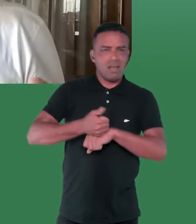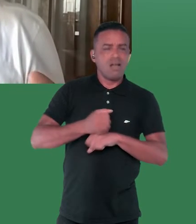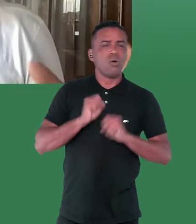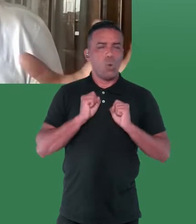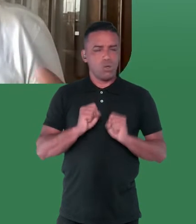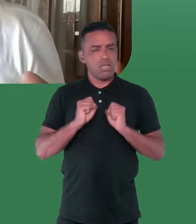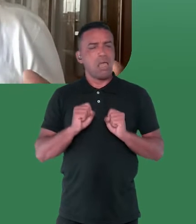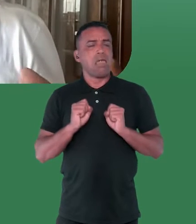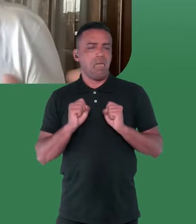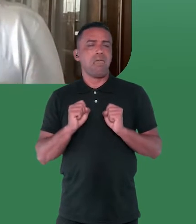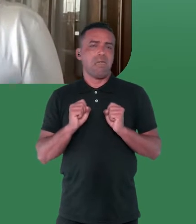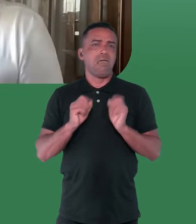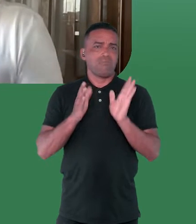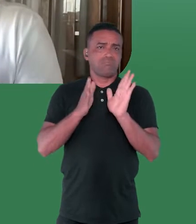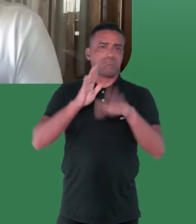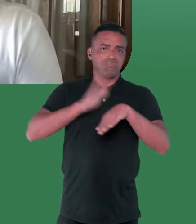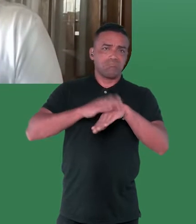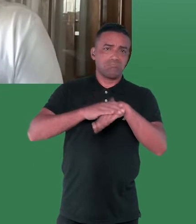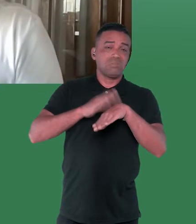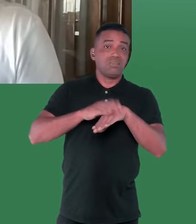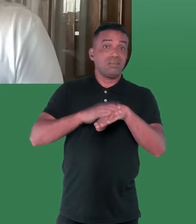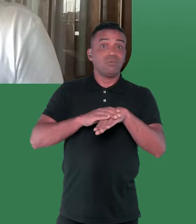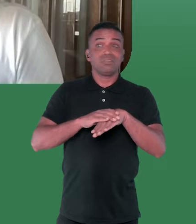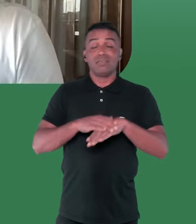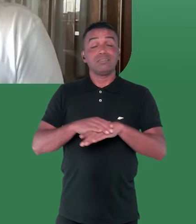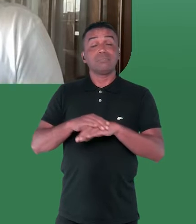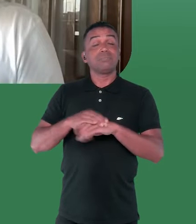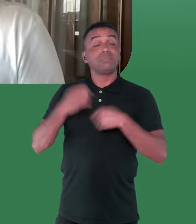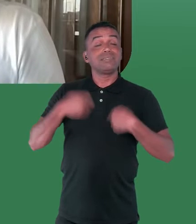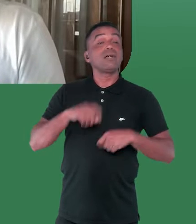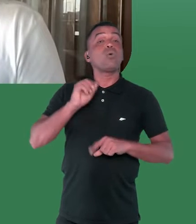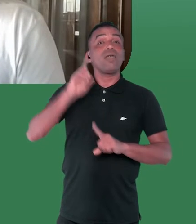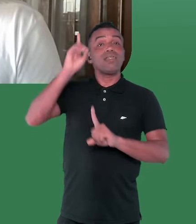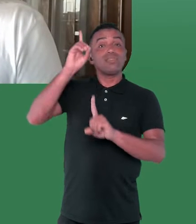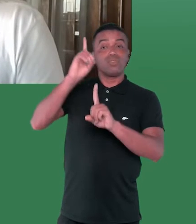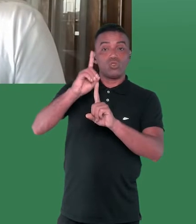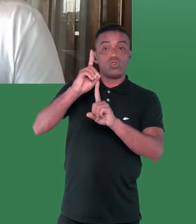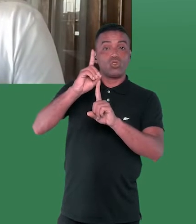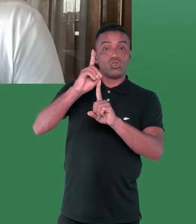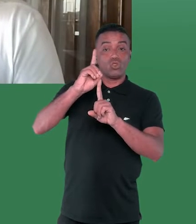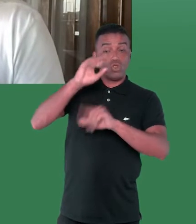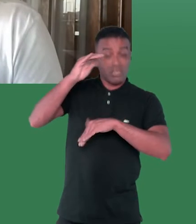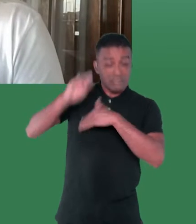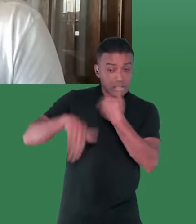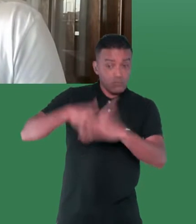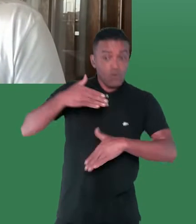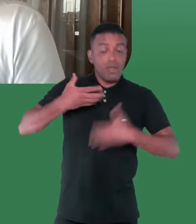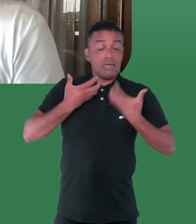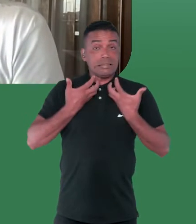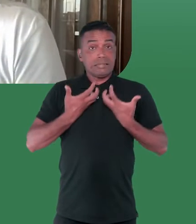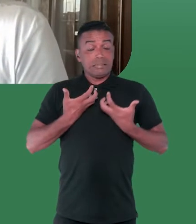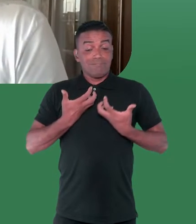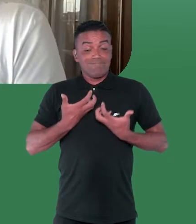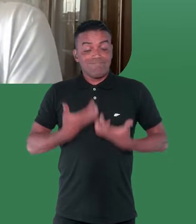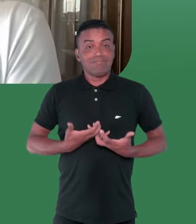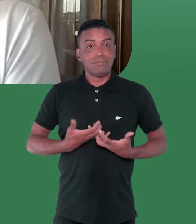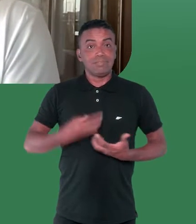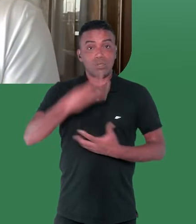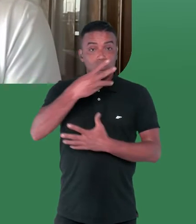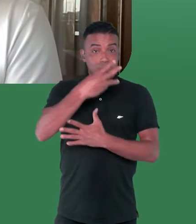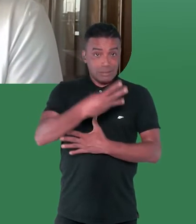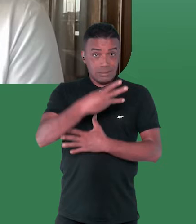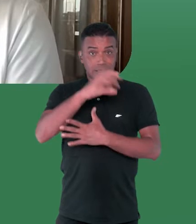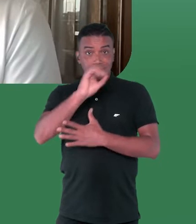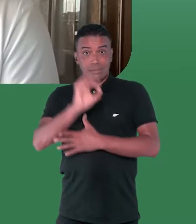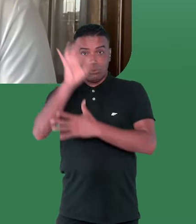manuais, tem outras que não dá, não. Você tem que nascer com o dom e desenvolver a exaustão. Eu costumo dizer que são